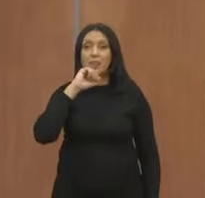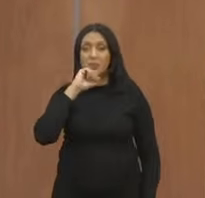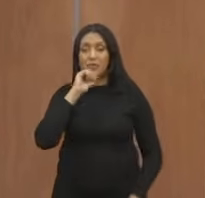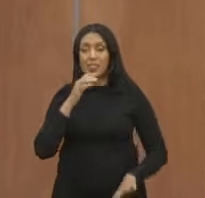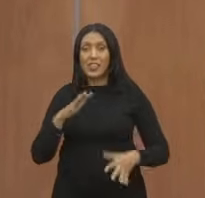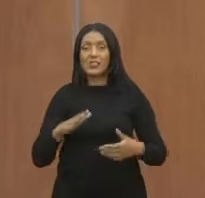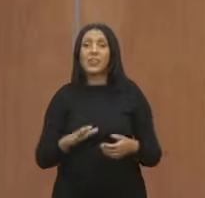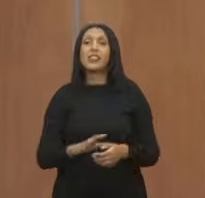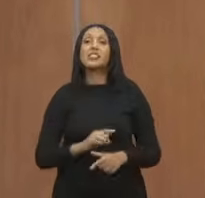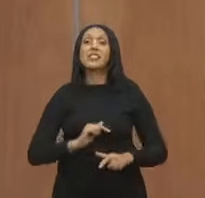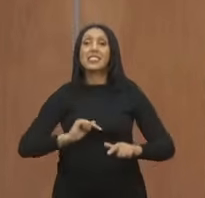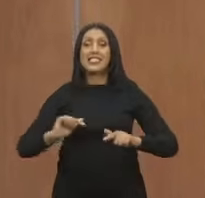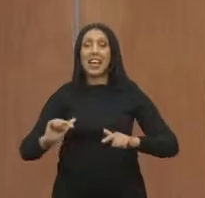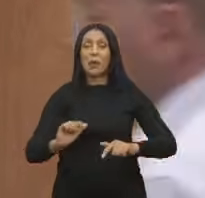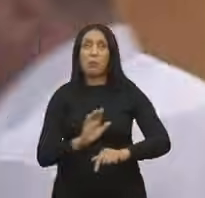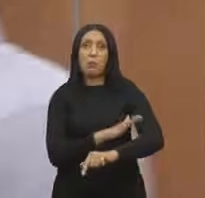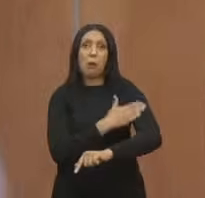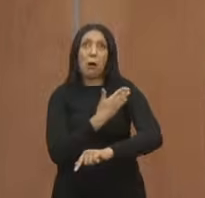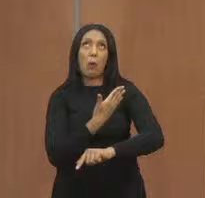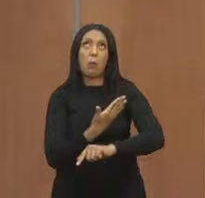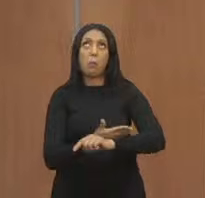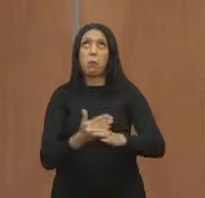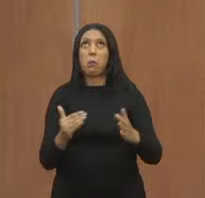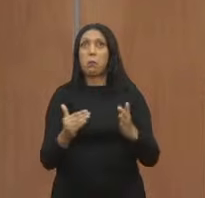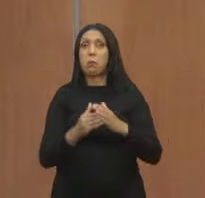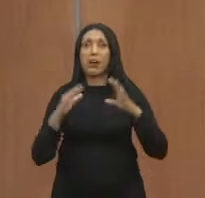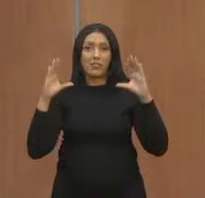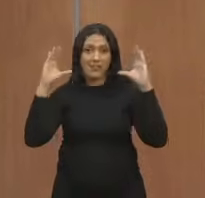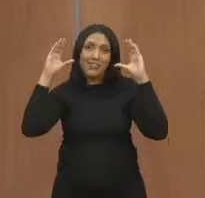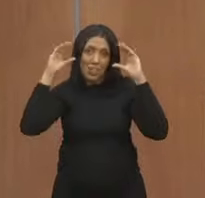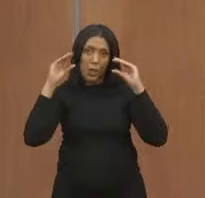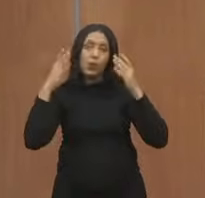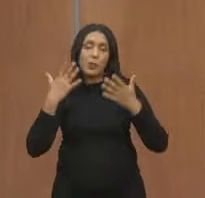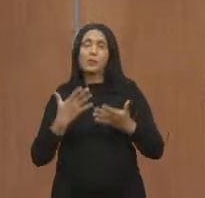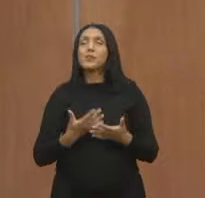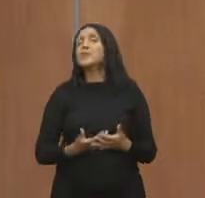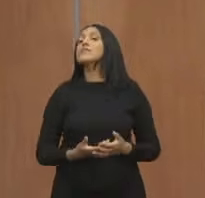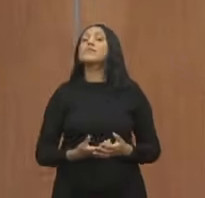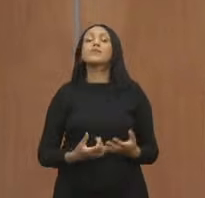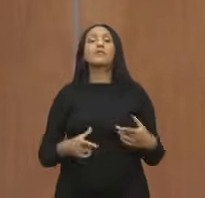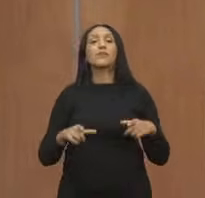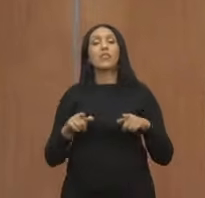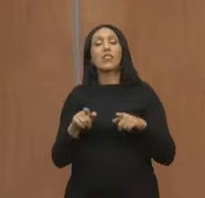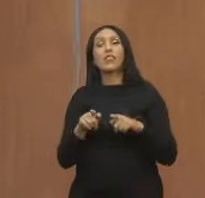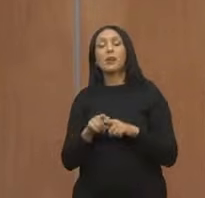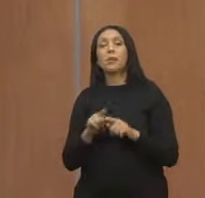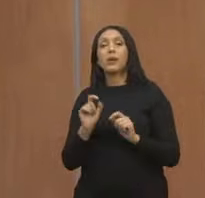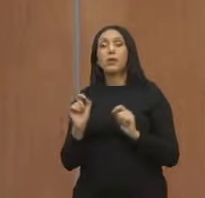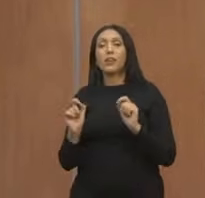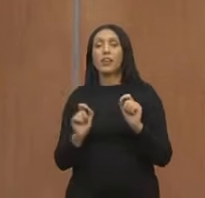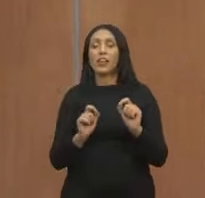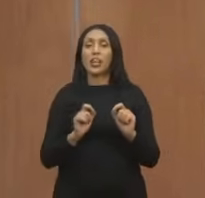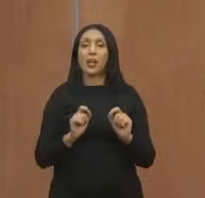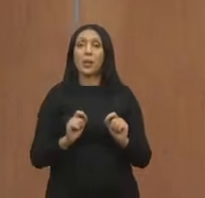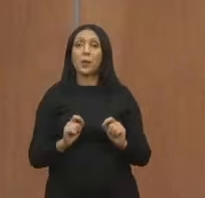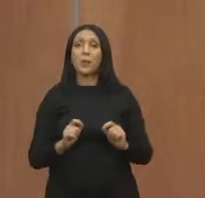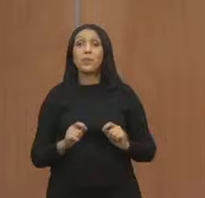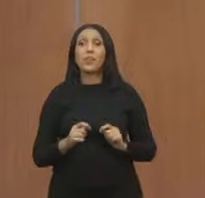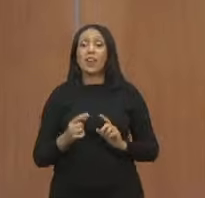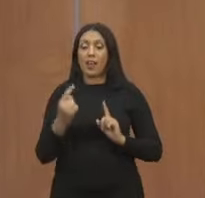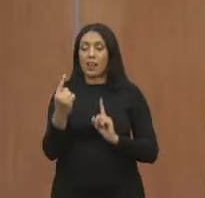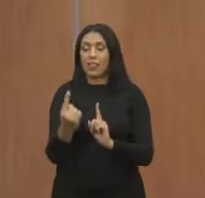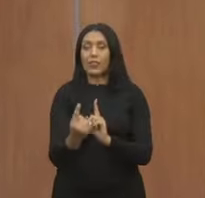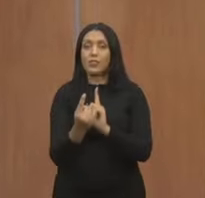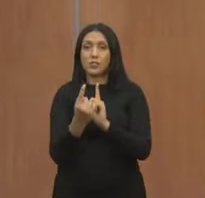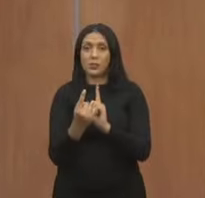Outro aspecto importante da gente pontuar, o fortalecimento do plano de atendimento da educação especial, o